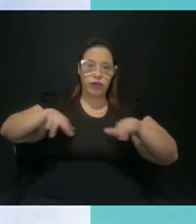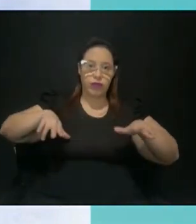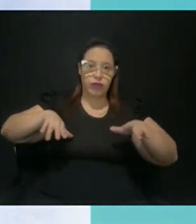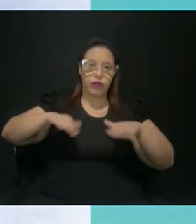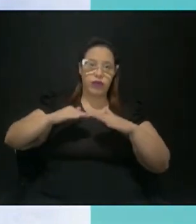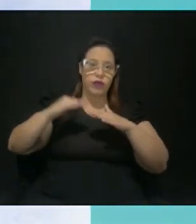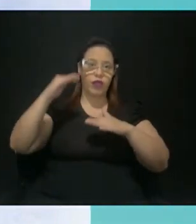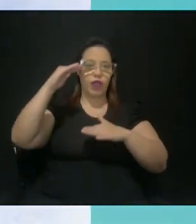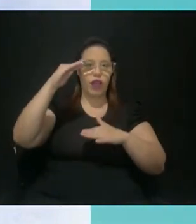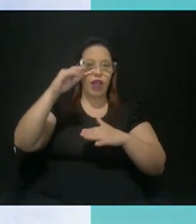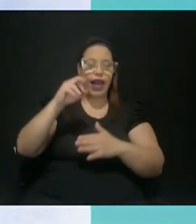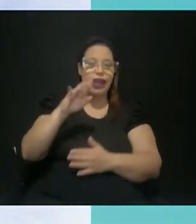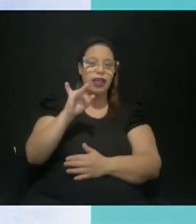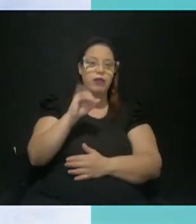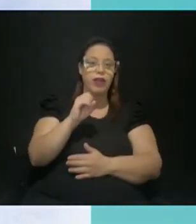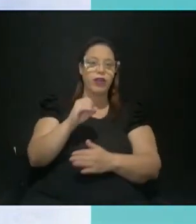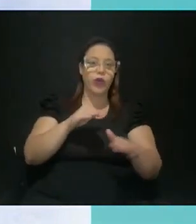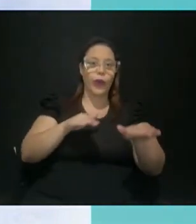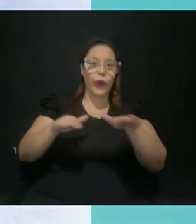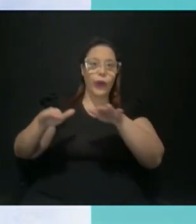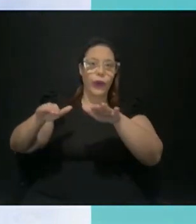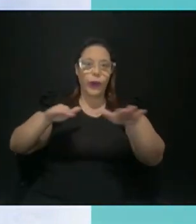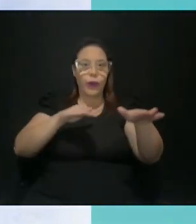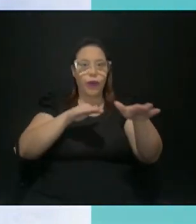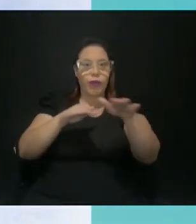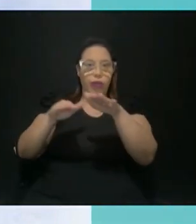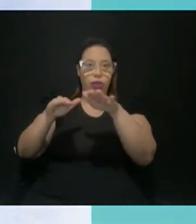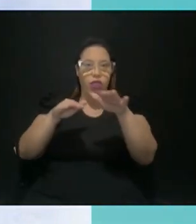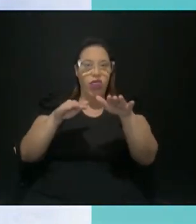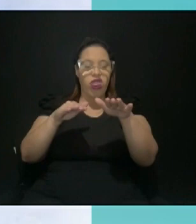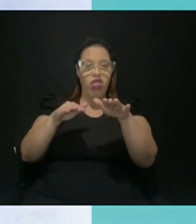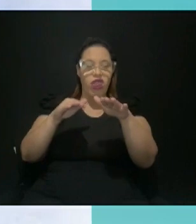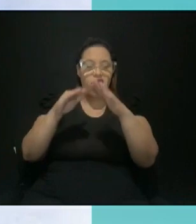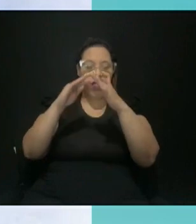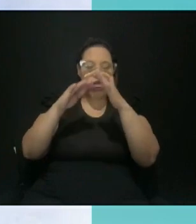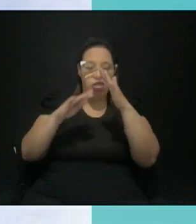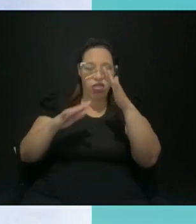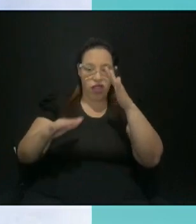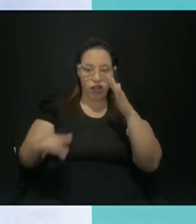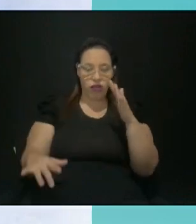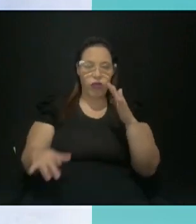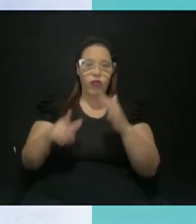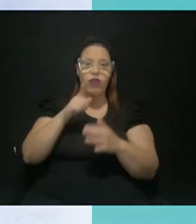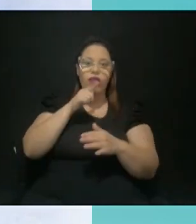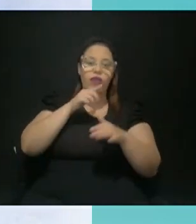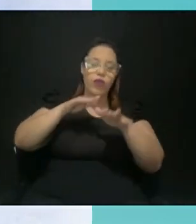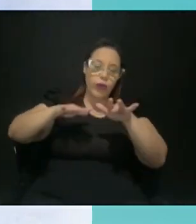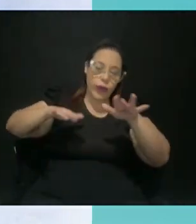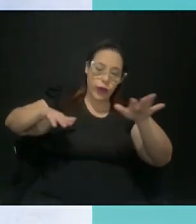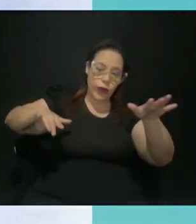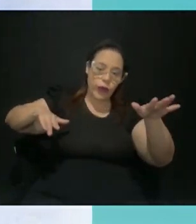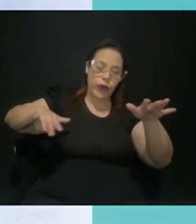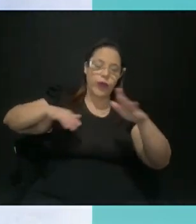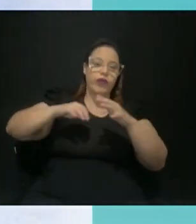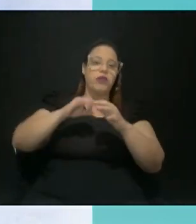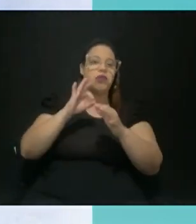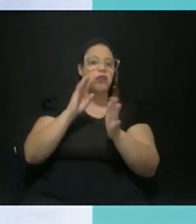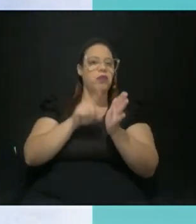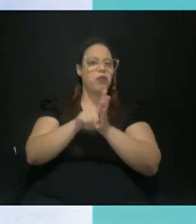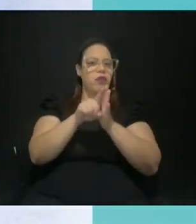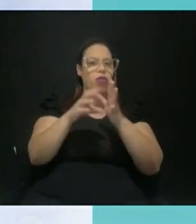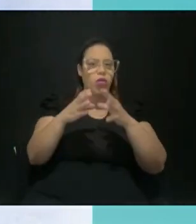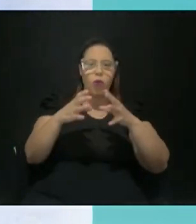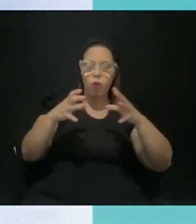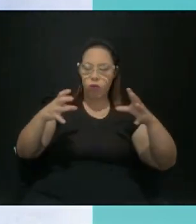do mundo se movimenta e se recusa a derreter no oceano. Segundo os especialistas, o gigante bloco de gelo